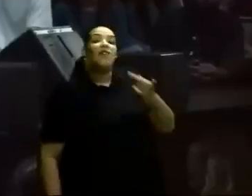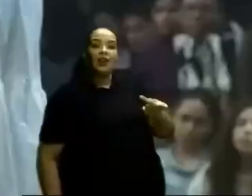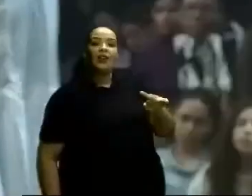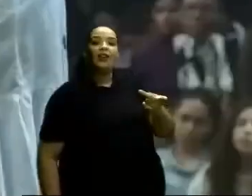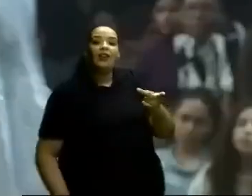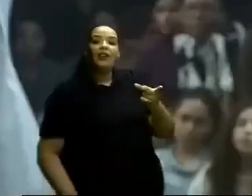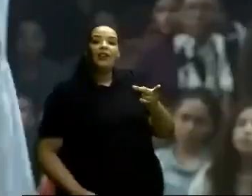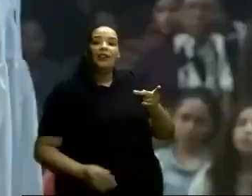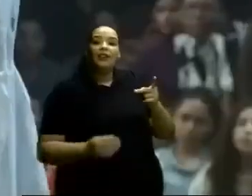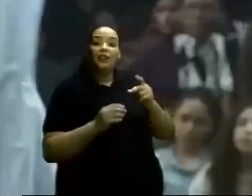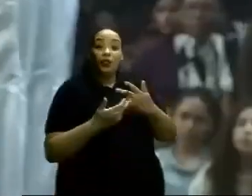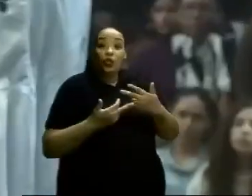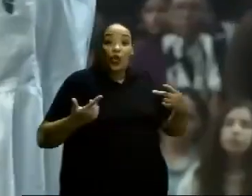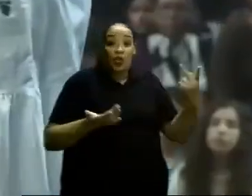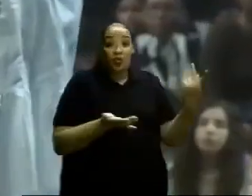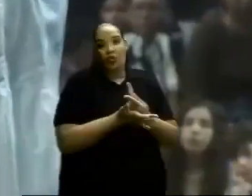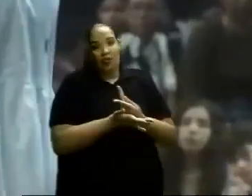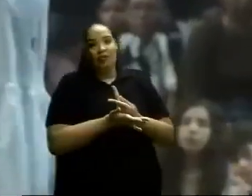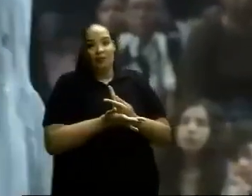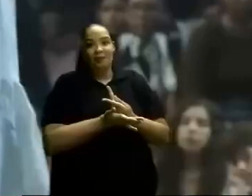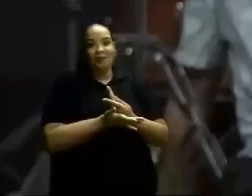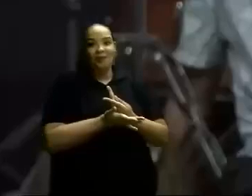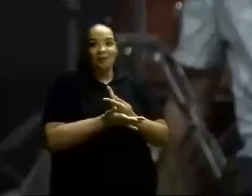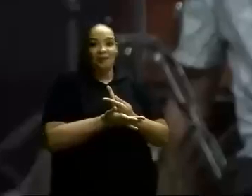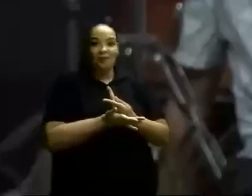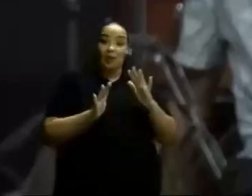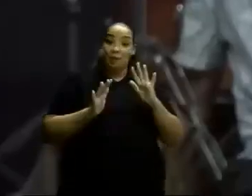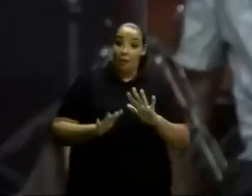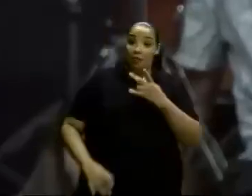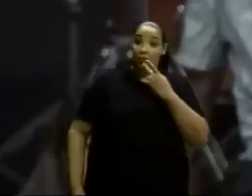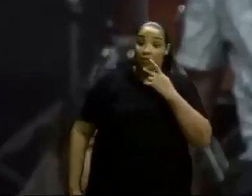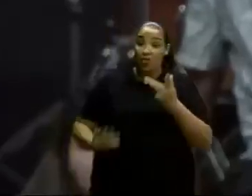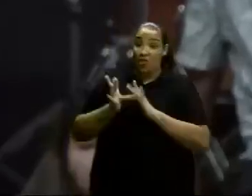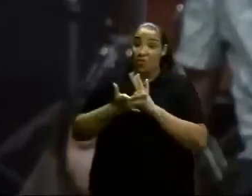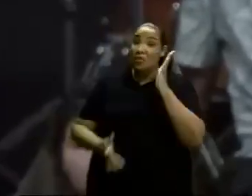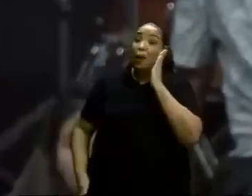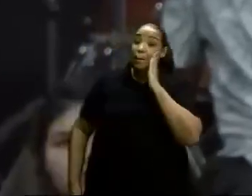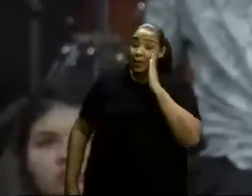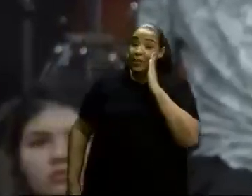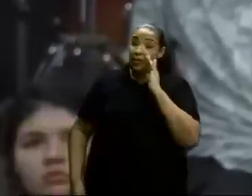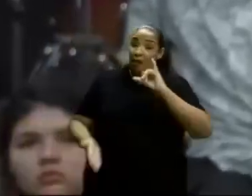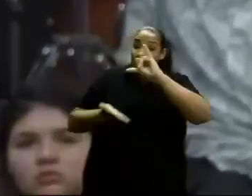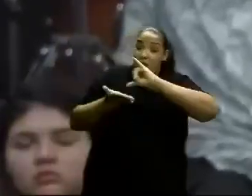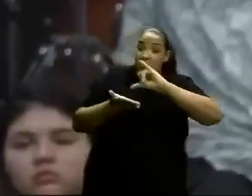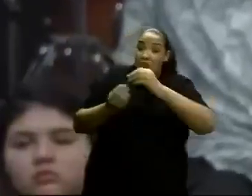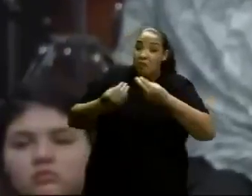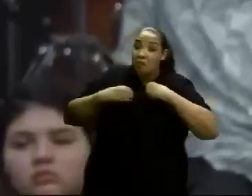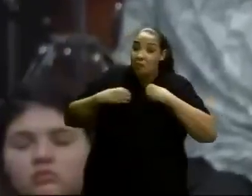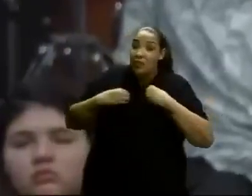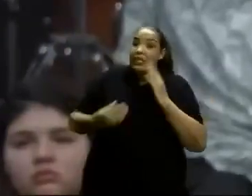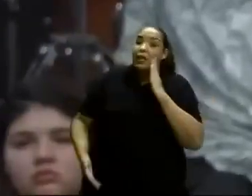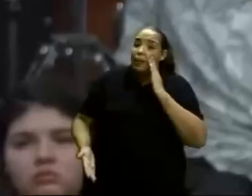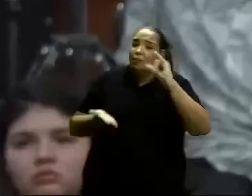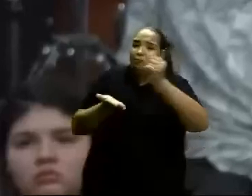abre o portal do cumprimento. Agora diga para mim, Jesus sabia que ia beber vinagre, sim ou não? Bora, gente,